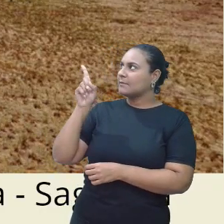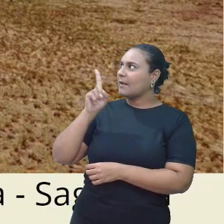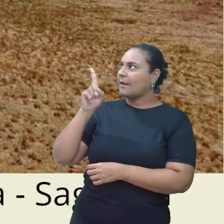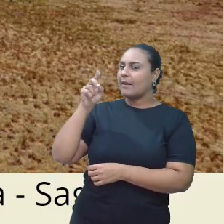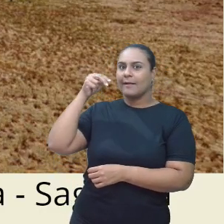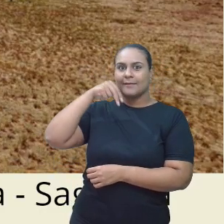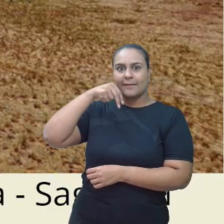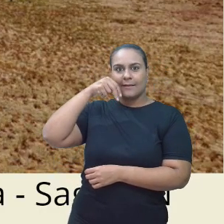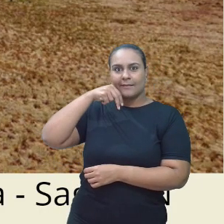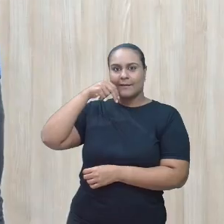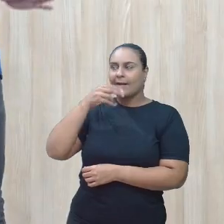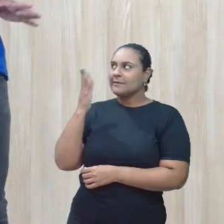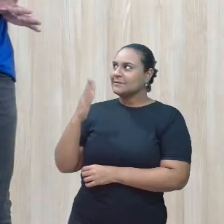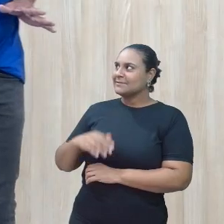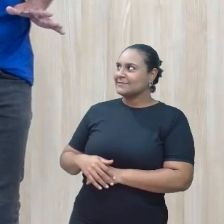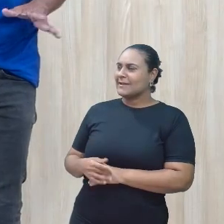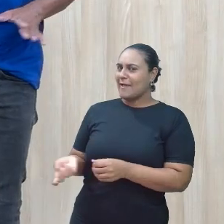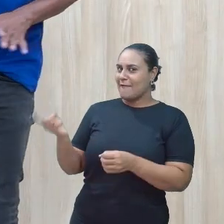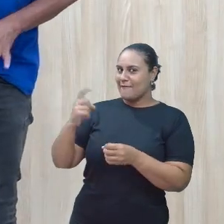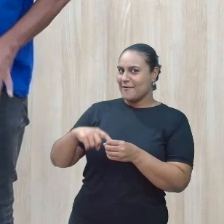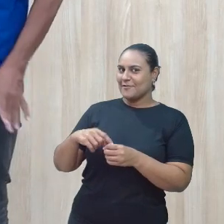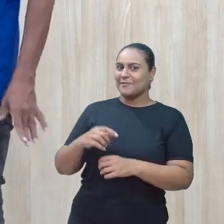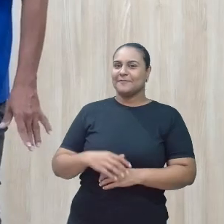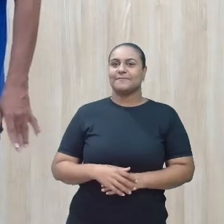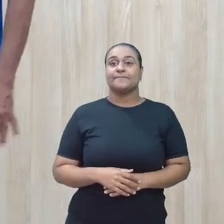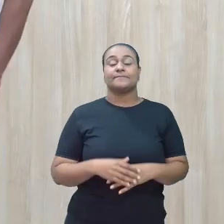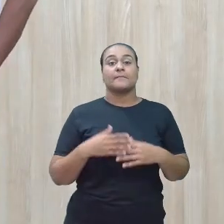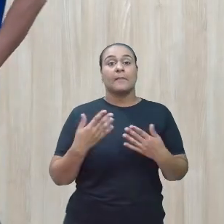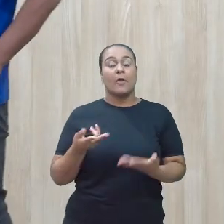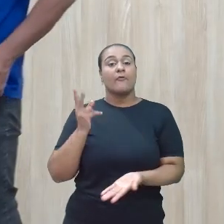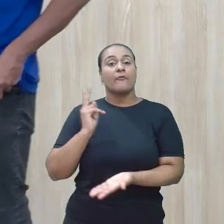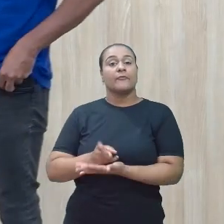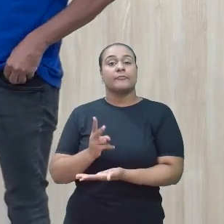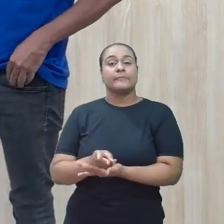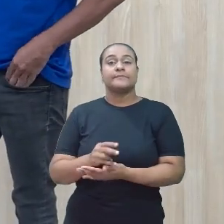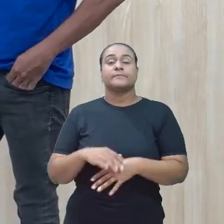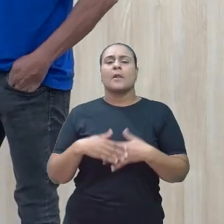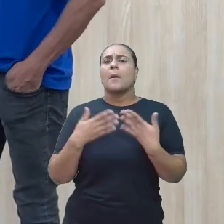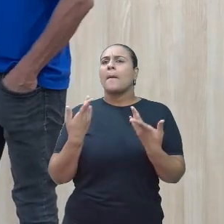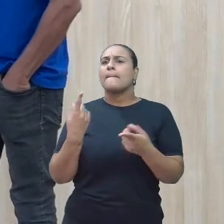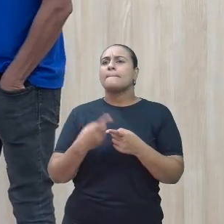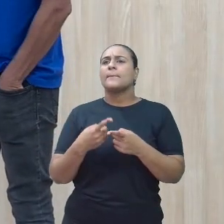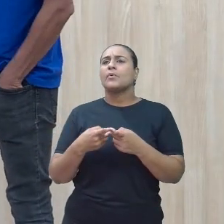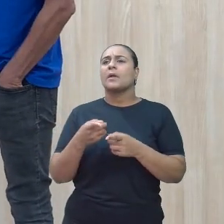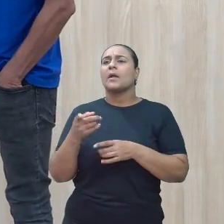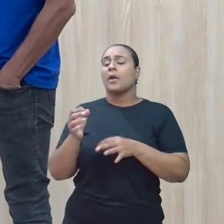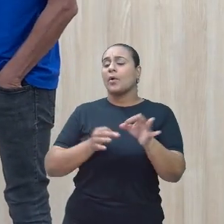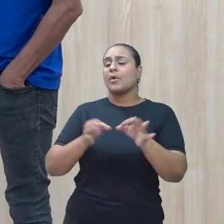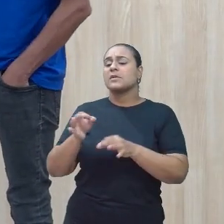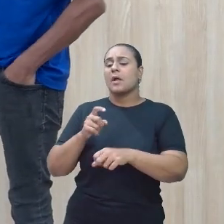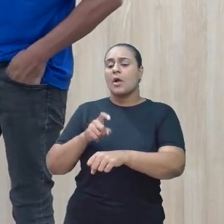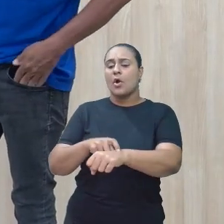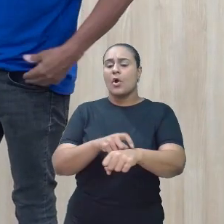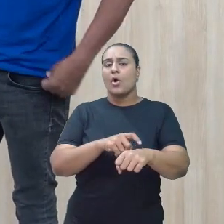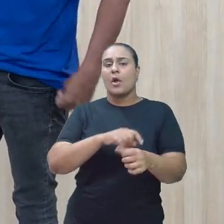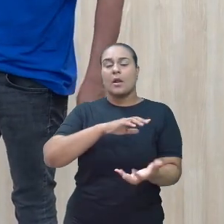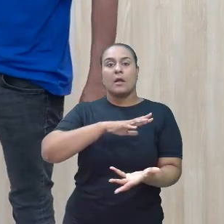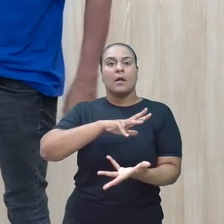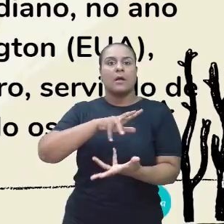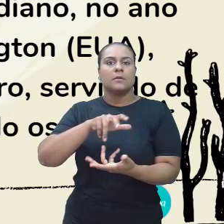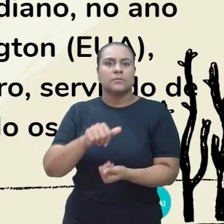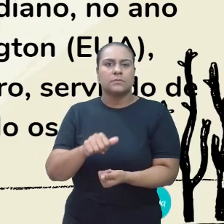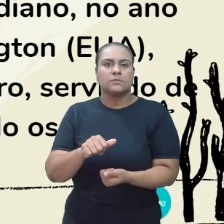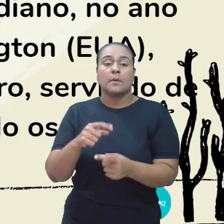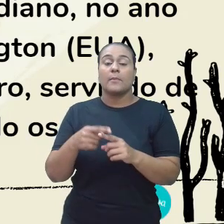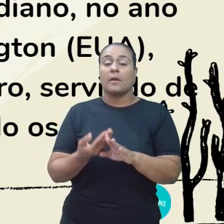nas férias dela, e já tá por aqui de novo aqui, ó. Mas vamos embora. Então, por que a regulamentar hora no mundo? Antes,